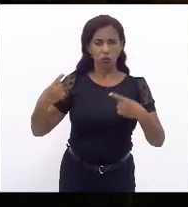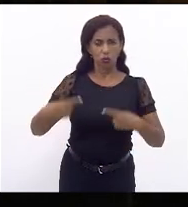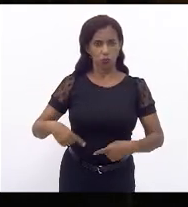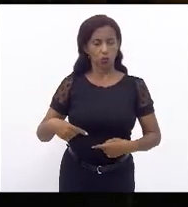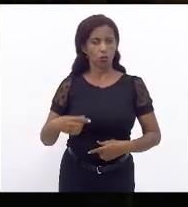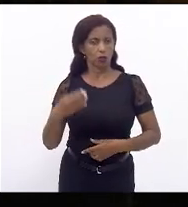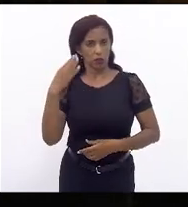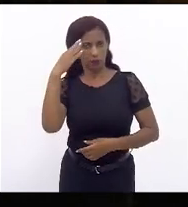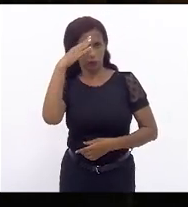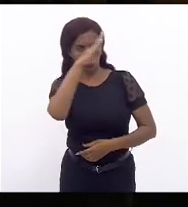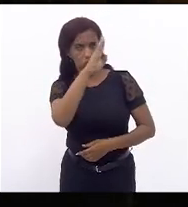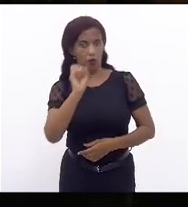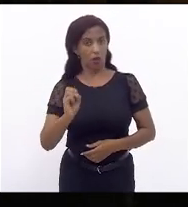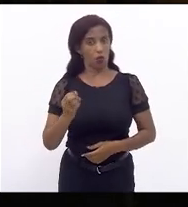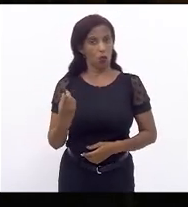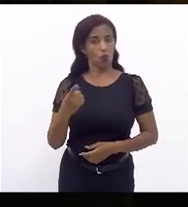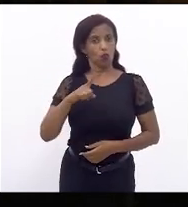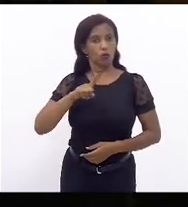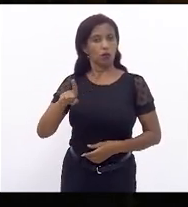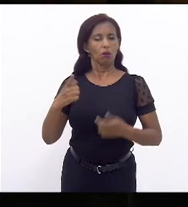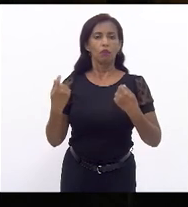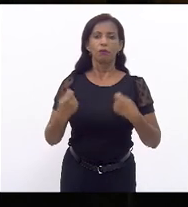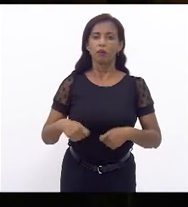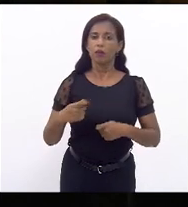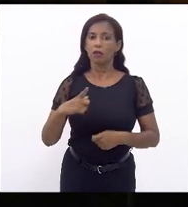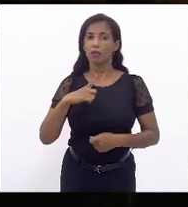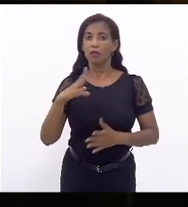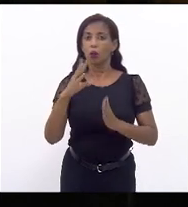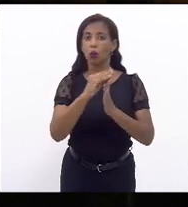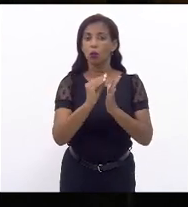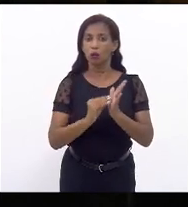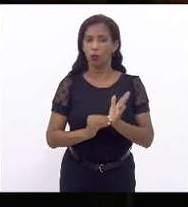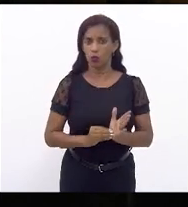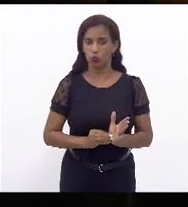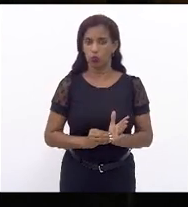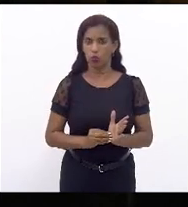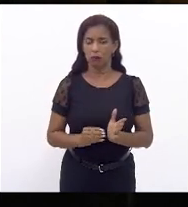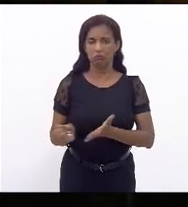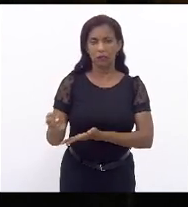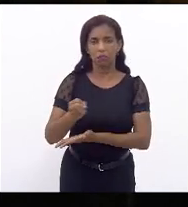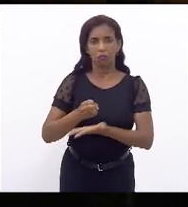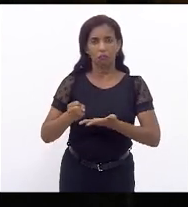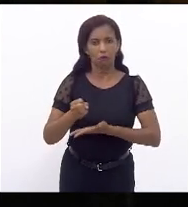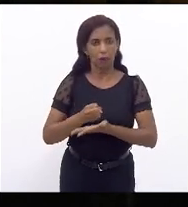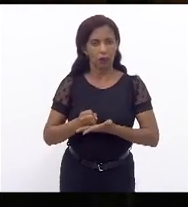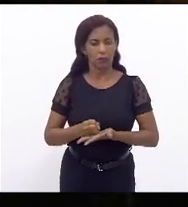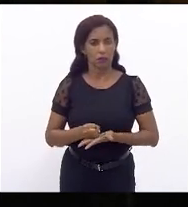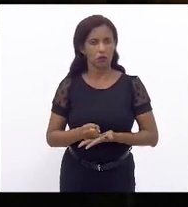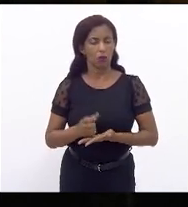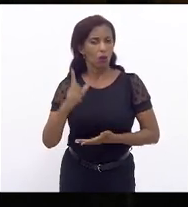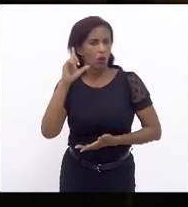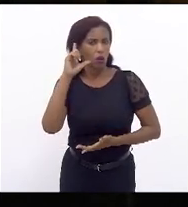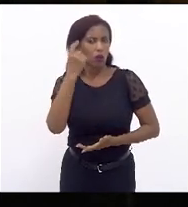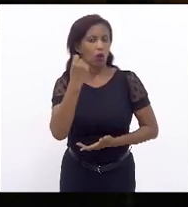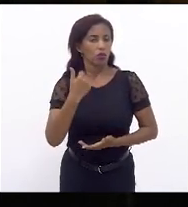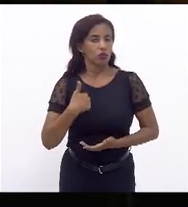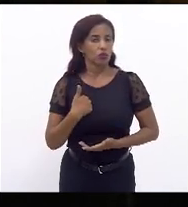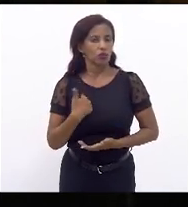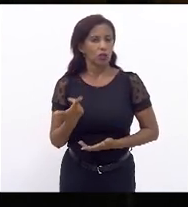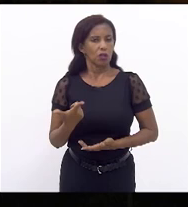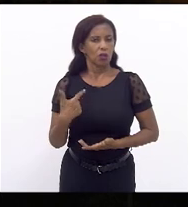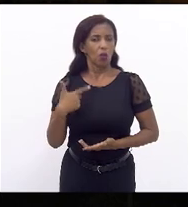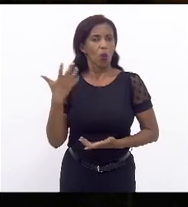ser bolsonarista ou não, precisamos ter conteúdo, embasamento. Lógico que eu adoro